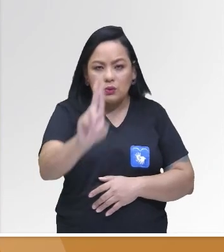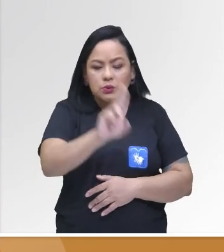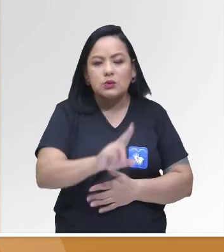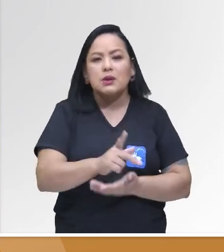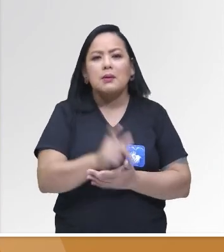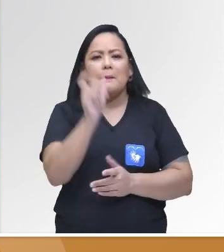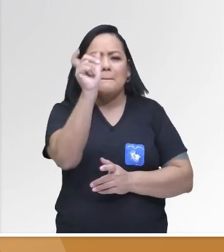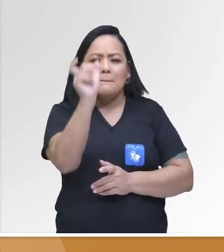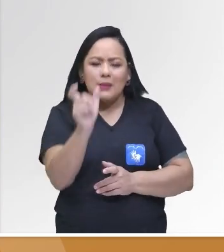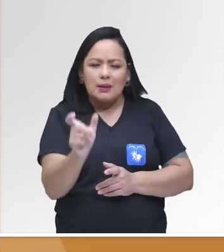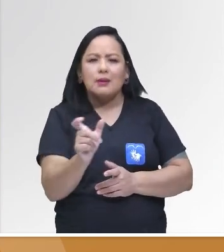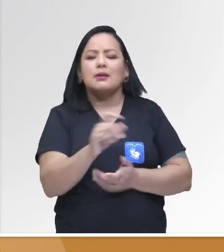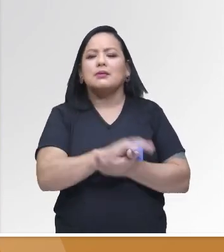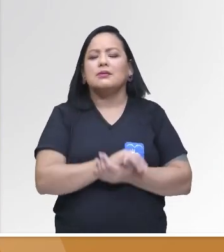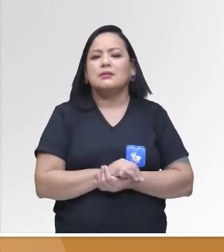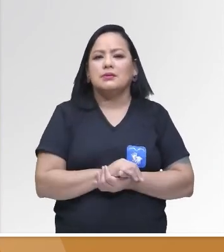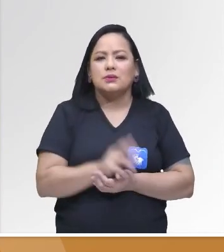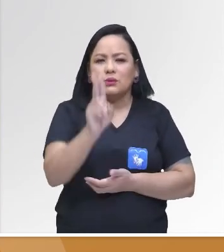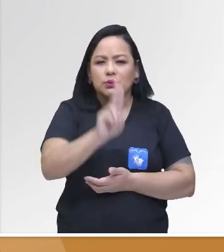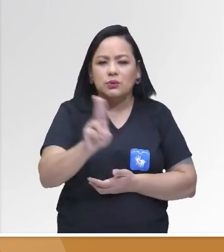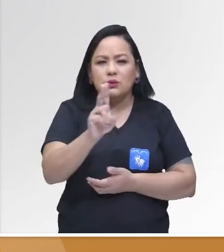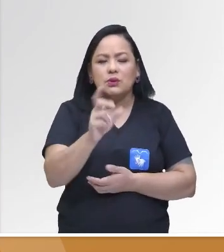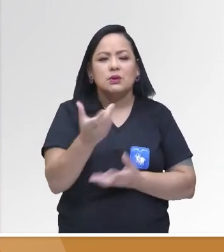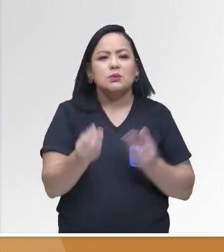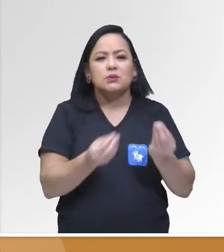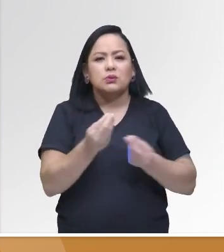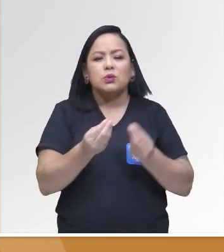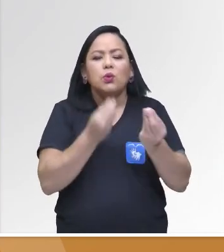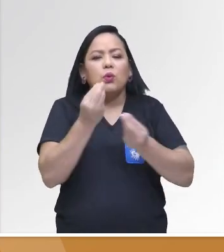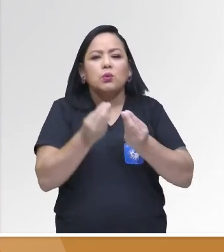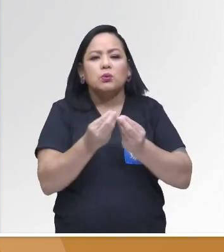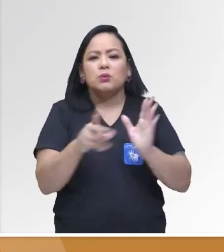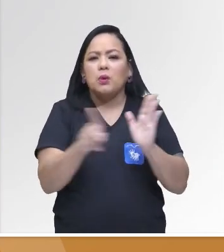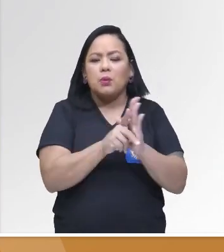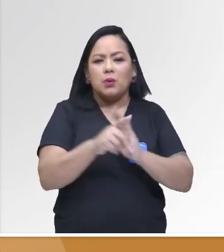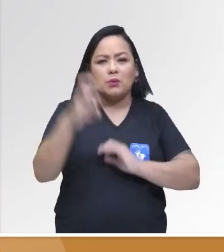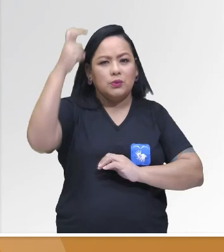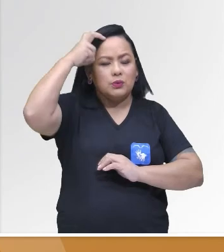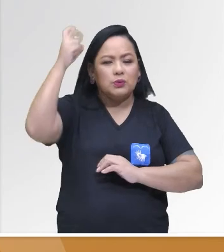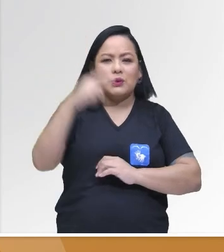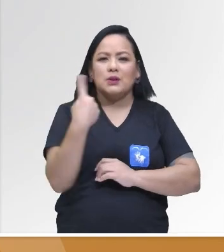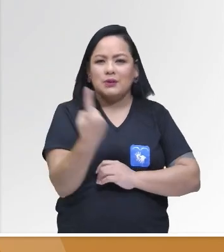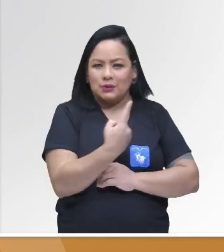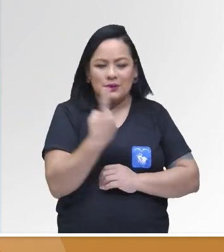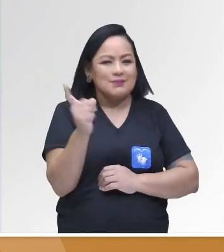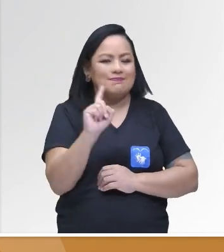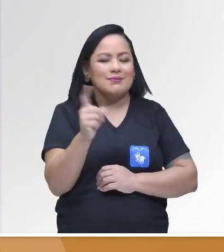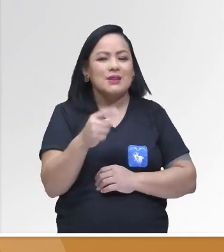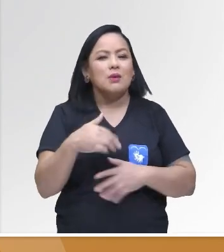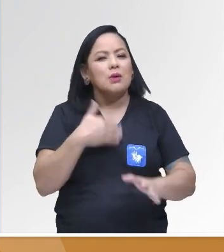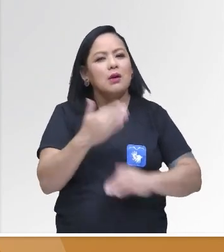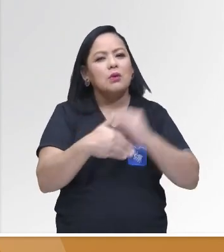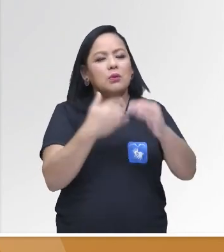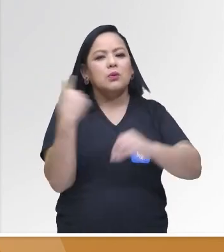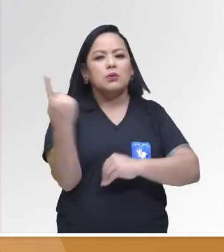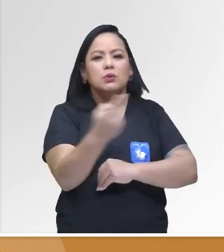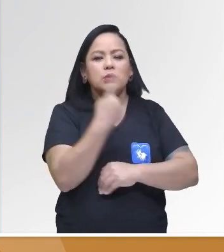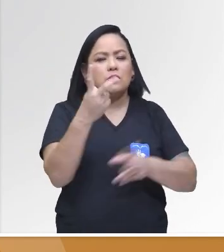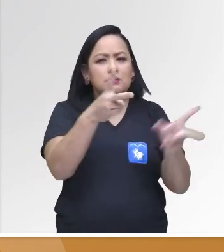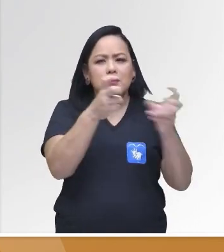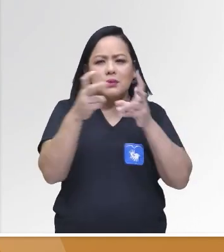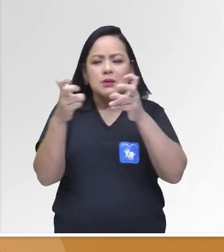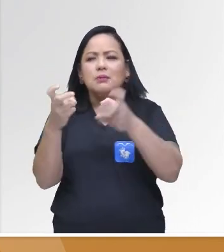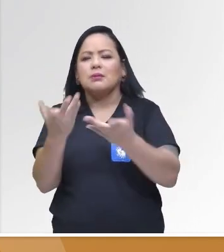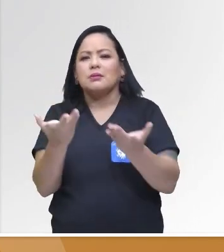muitas palavras, muitos termos que não são próprios da nossa cultura, E aos poucos nós vamos